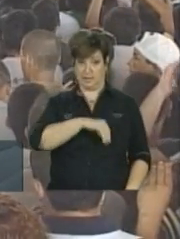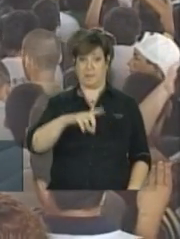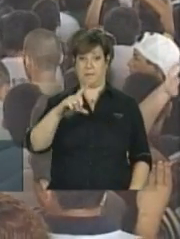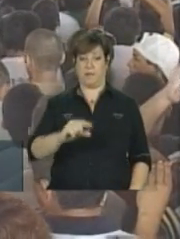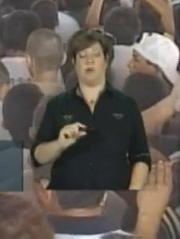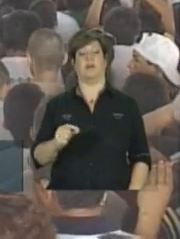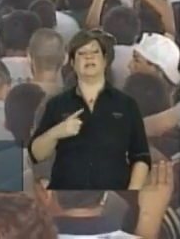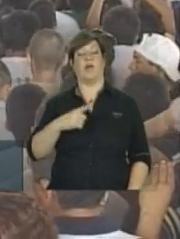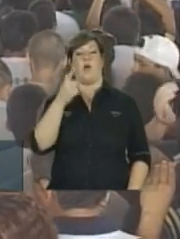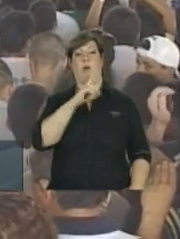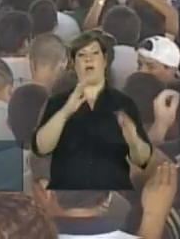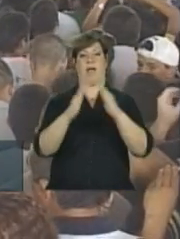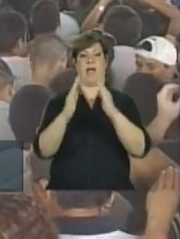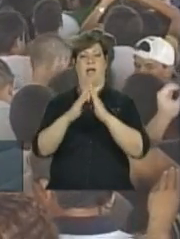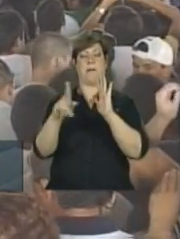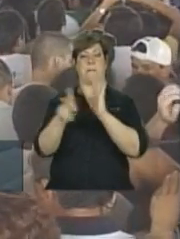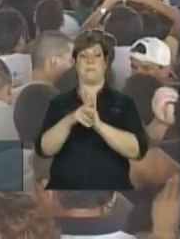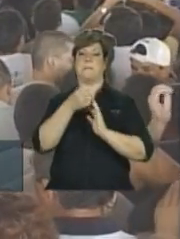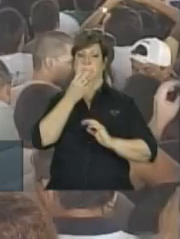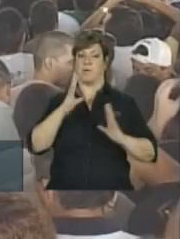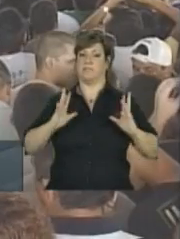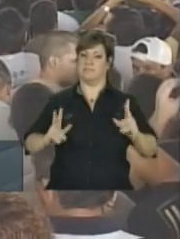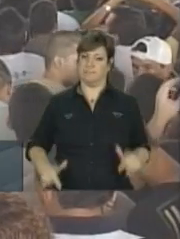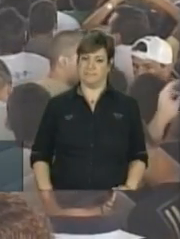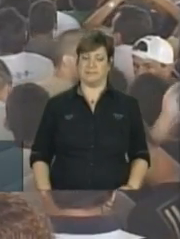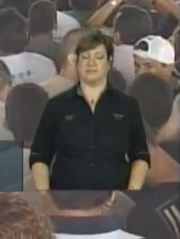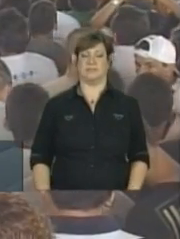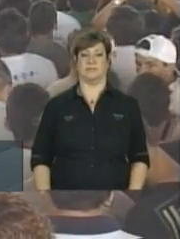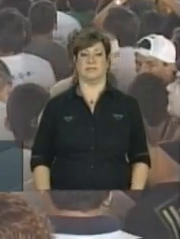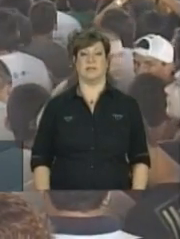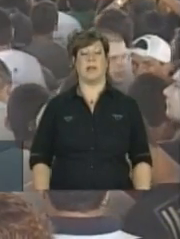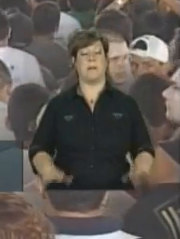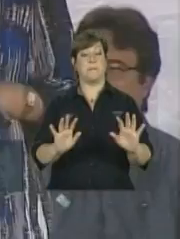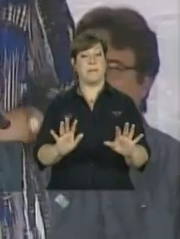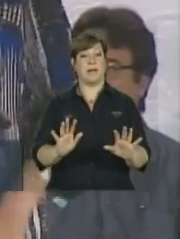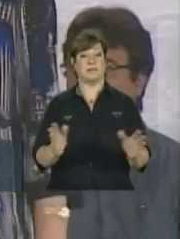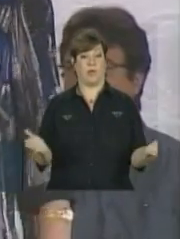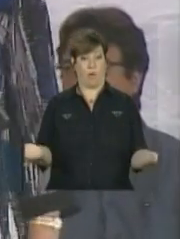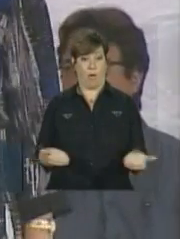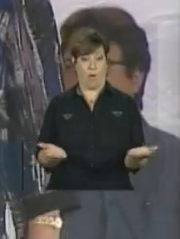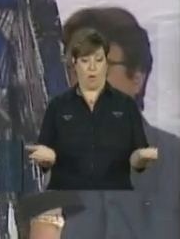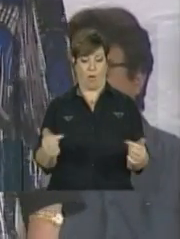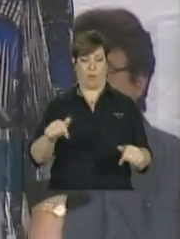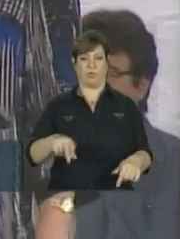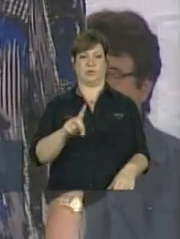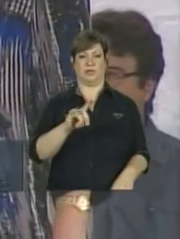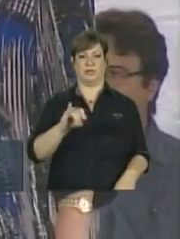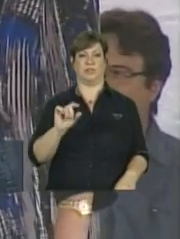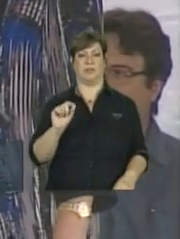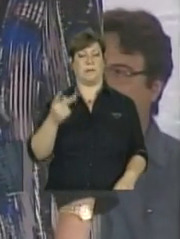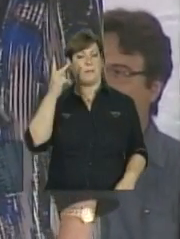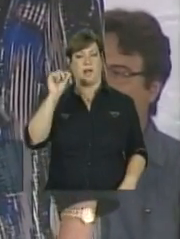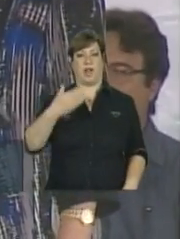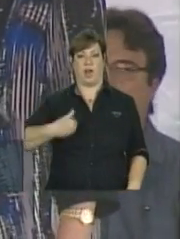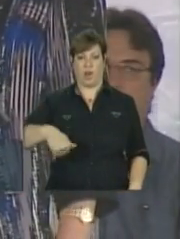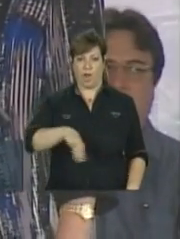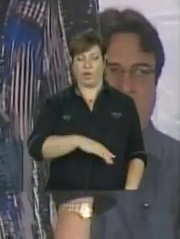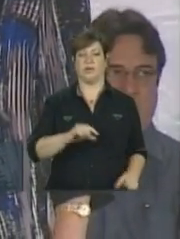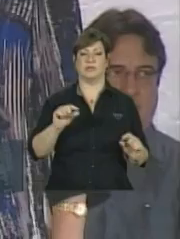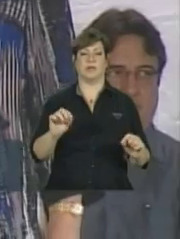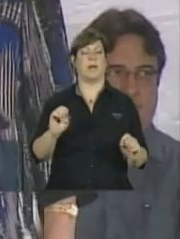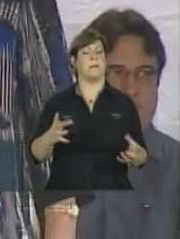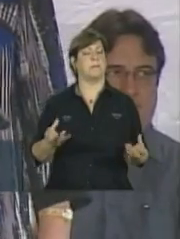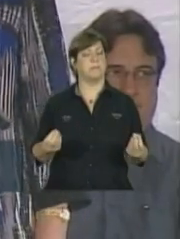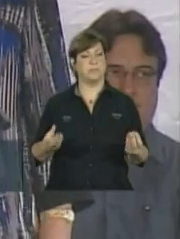moradia decente. Mas eu volto aqui para esse dia de hoje. Esse dia de hoje, para nós, portanto,